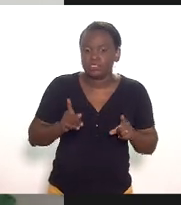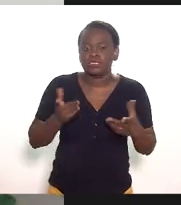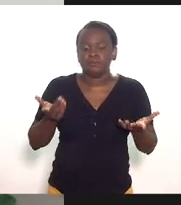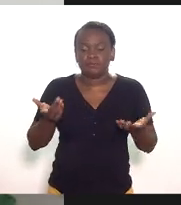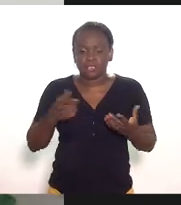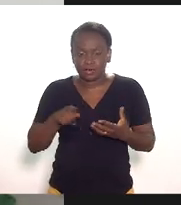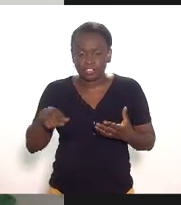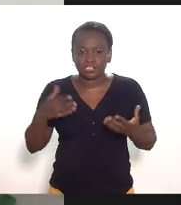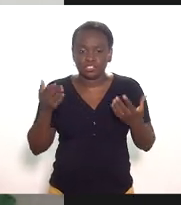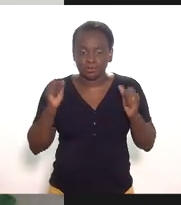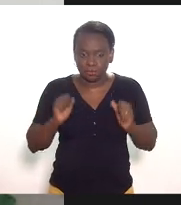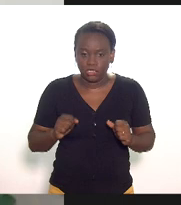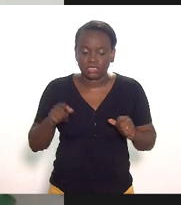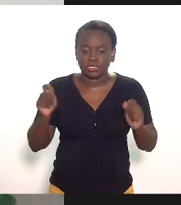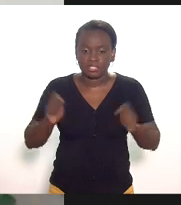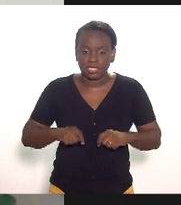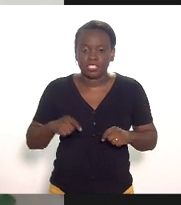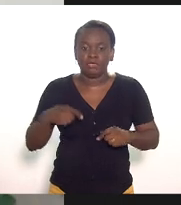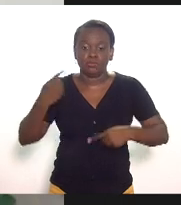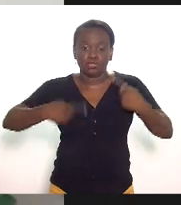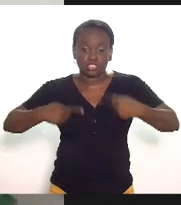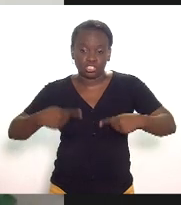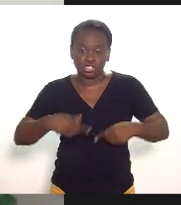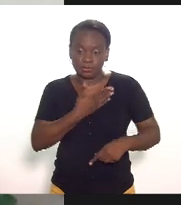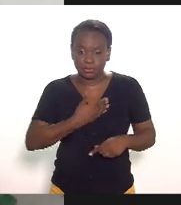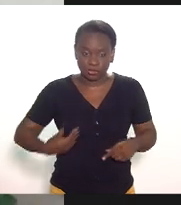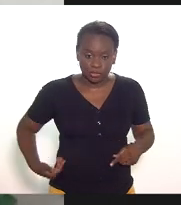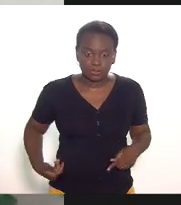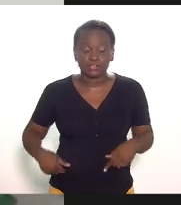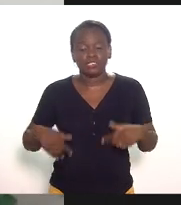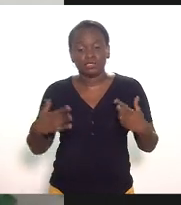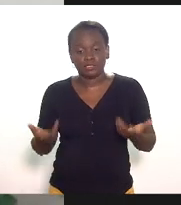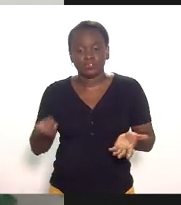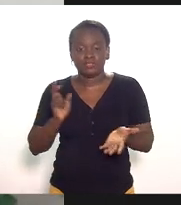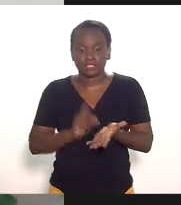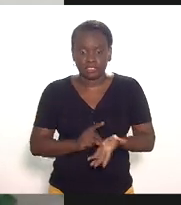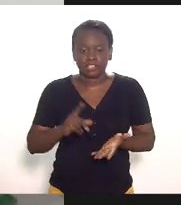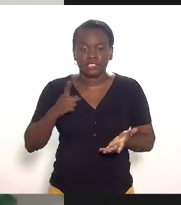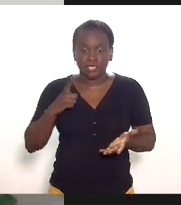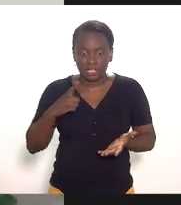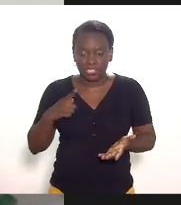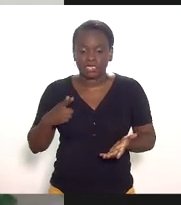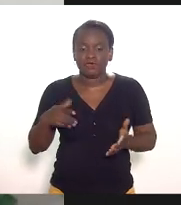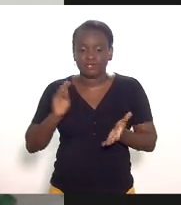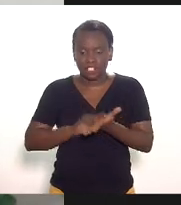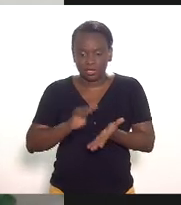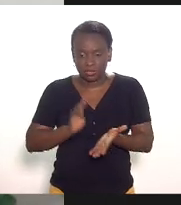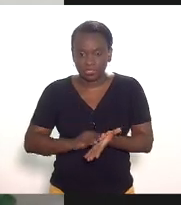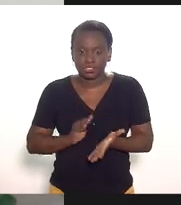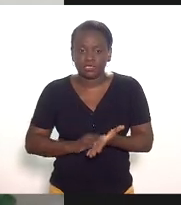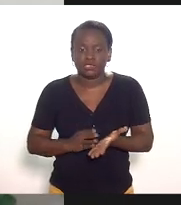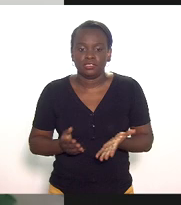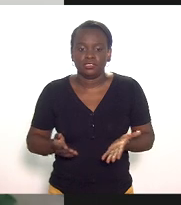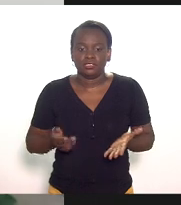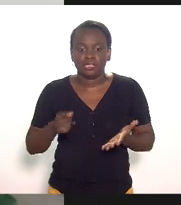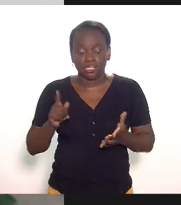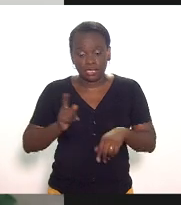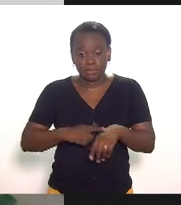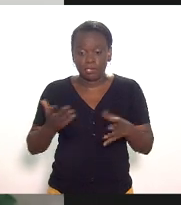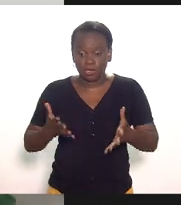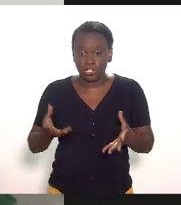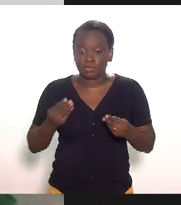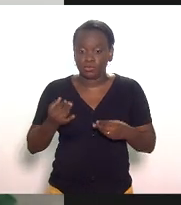possa basear a nossa política pública, realmente há uma defasagem nesse momento